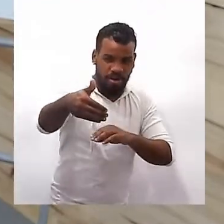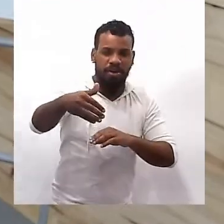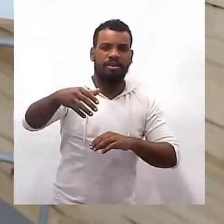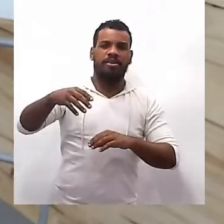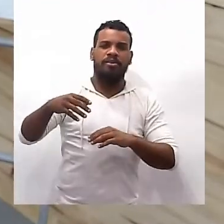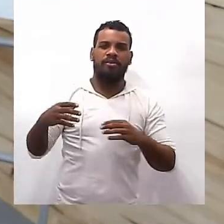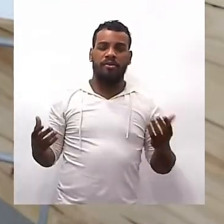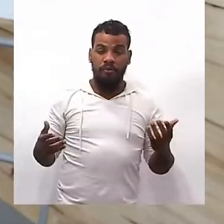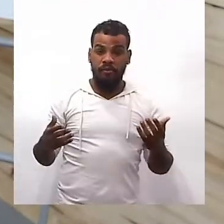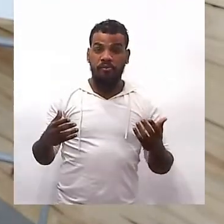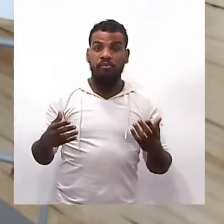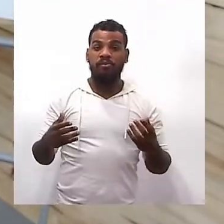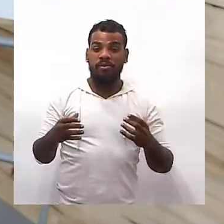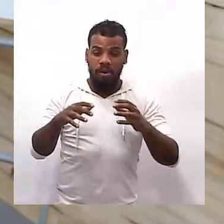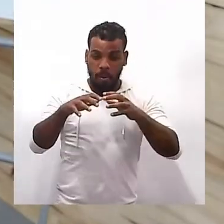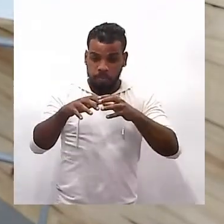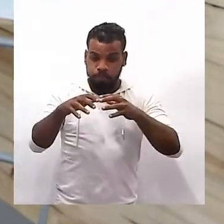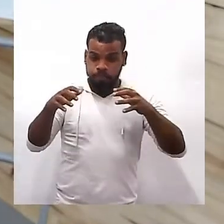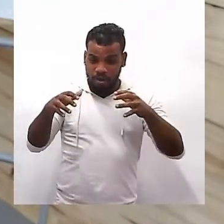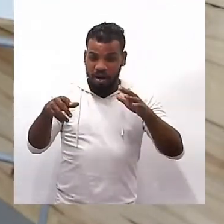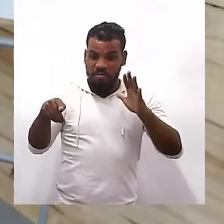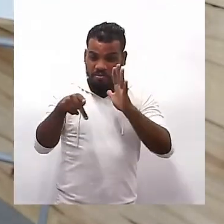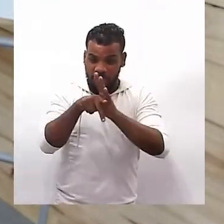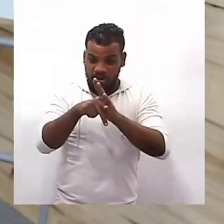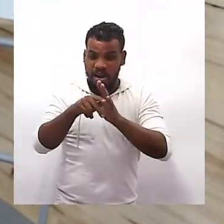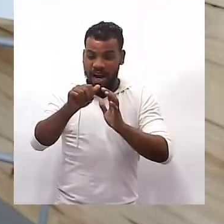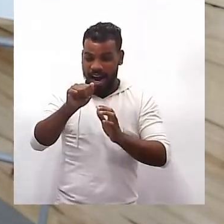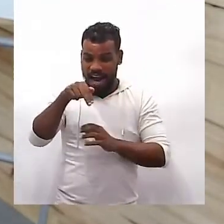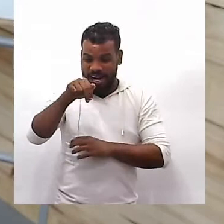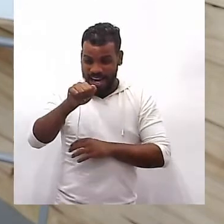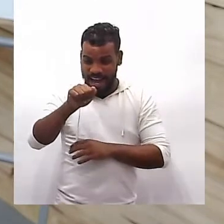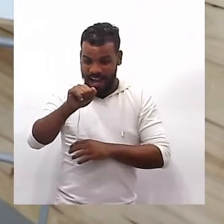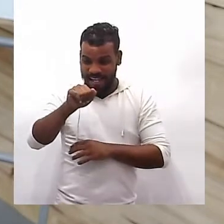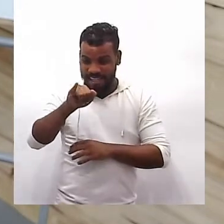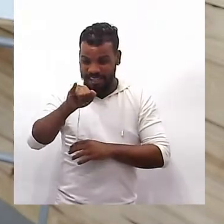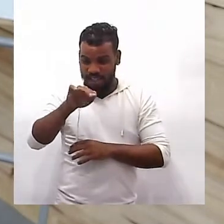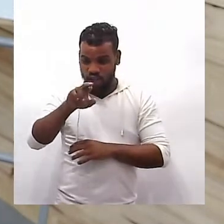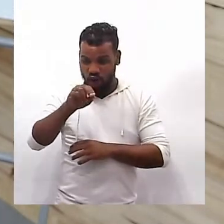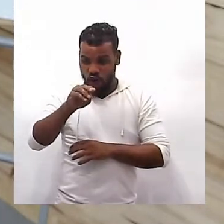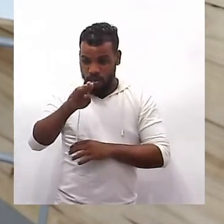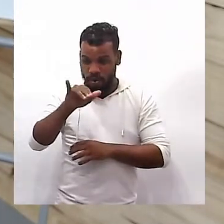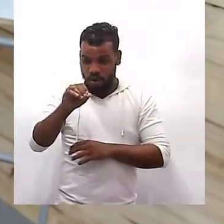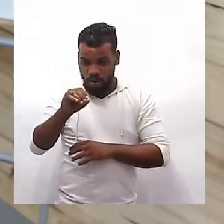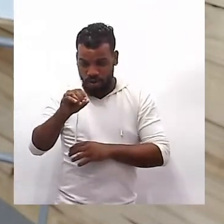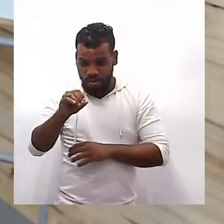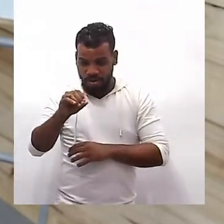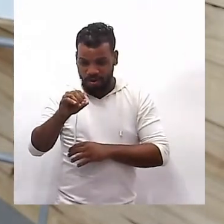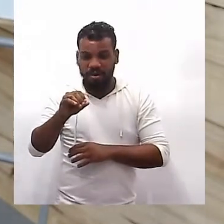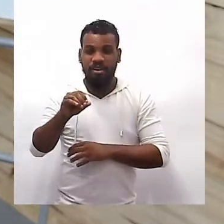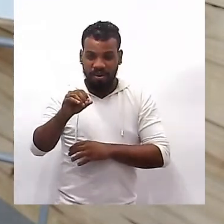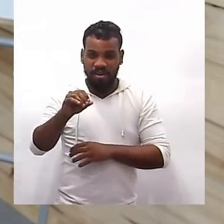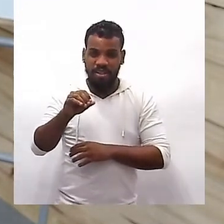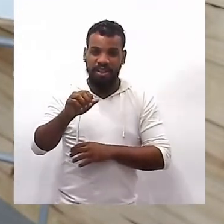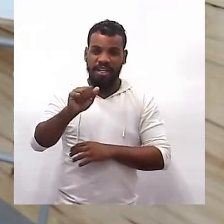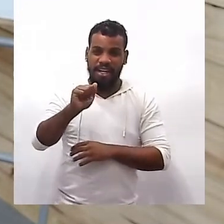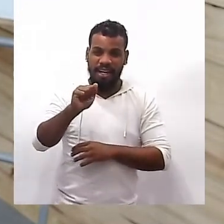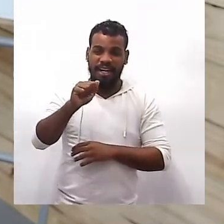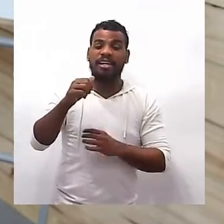que a fermentação, ó, é um processo anaeróbio. A fermentação é um